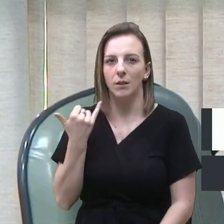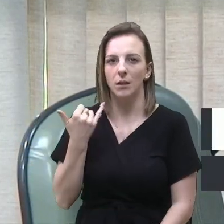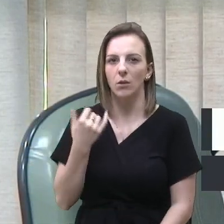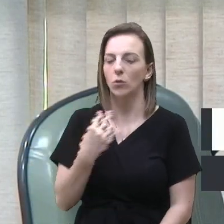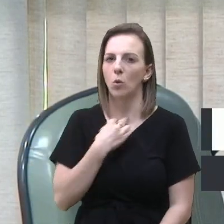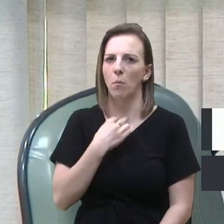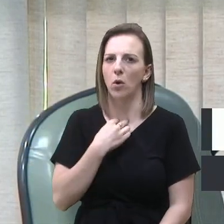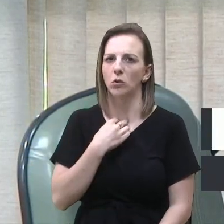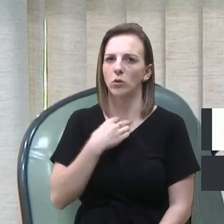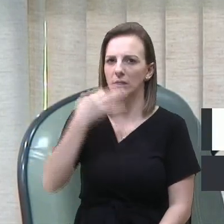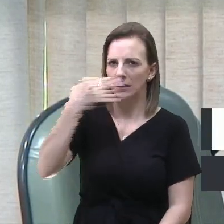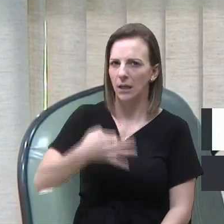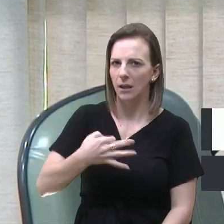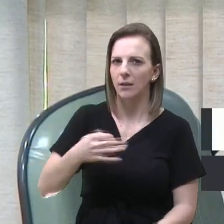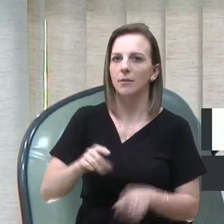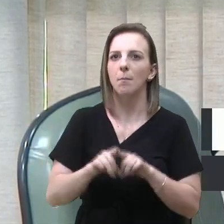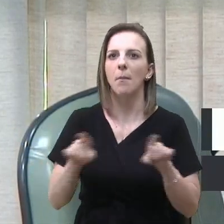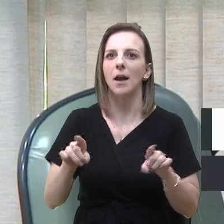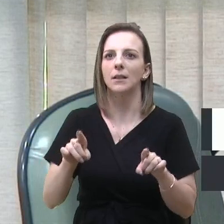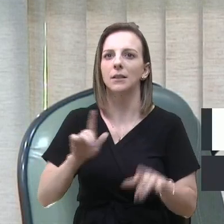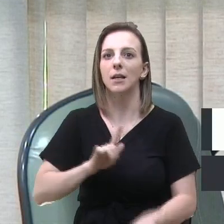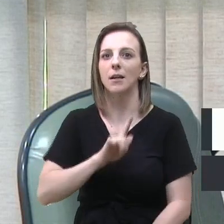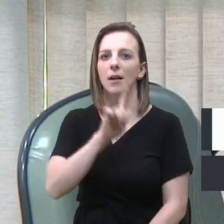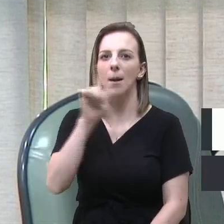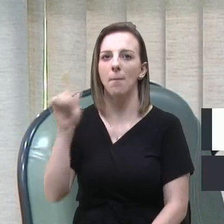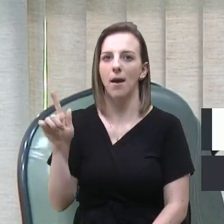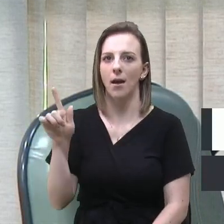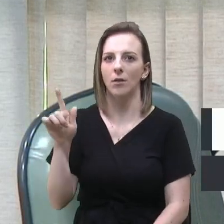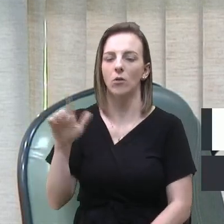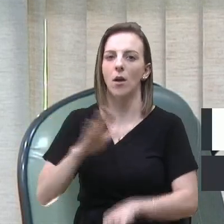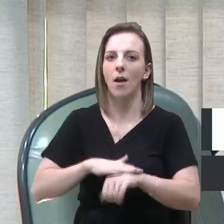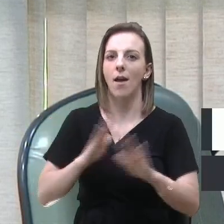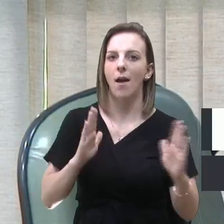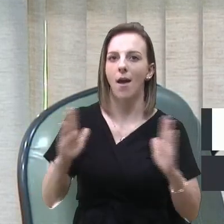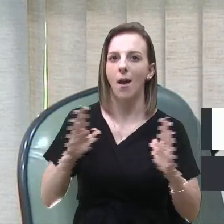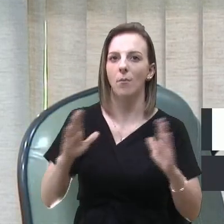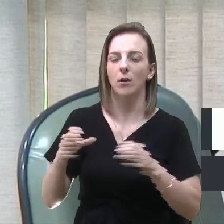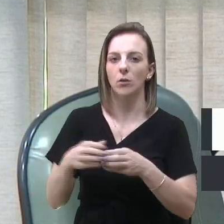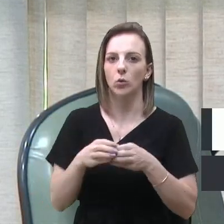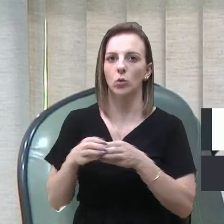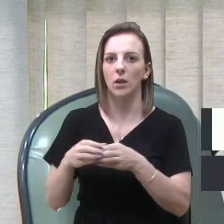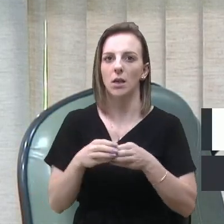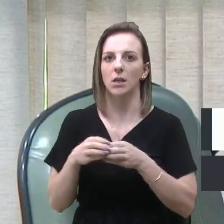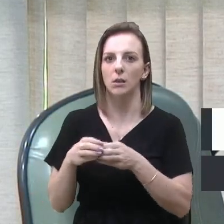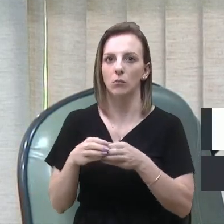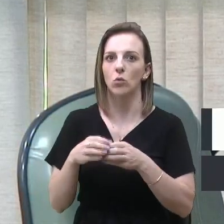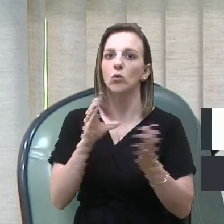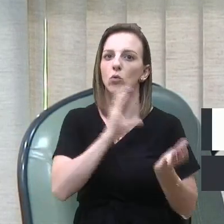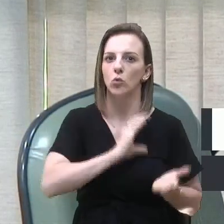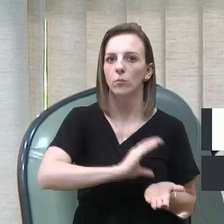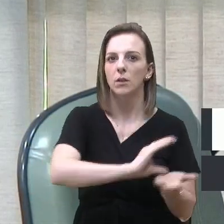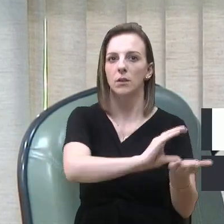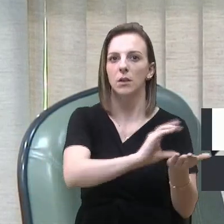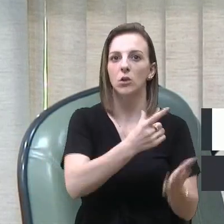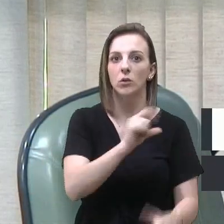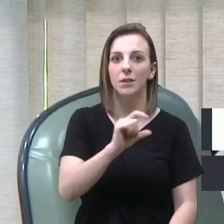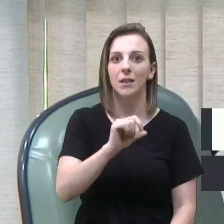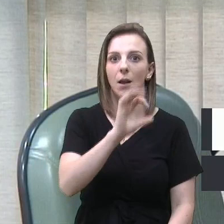que é Gramado em época de turismo subsídio 100%. Aqui nós estamos falando de subsidiar trabalhador do dia a